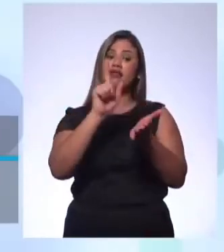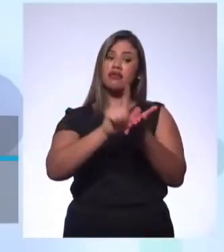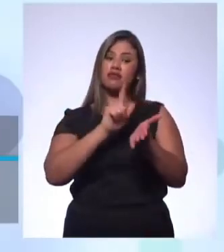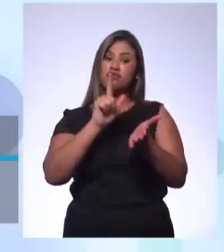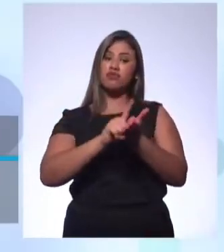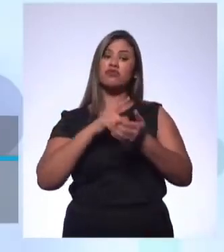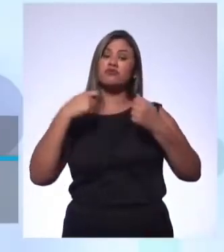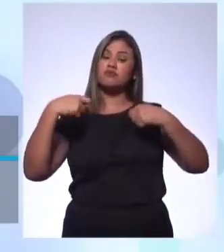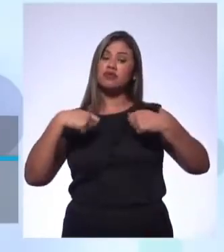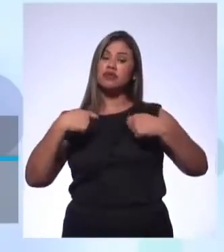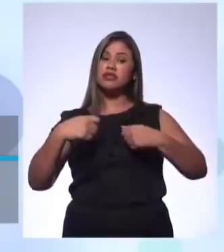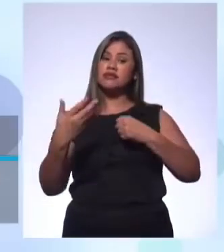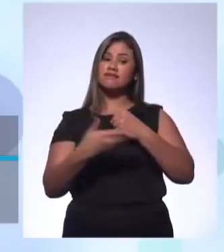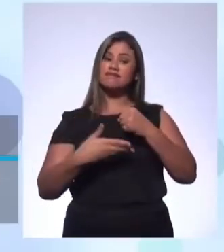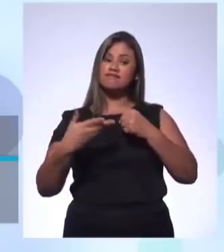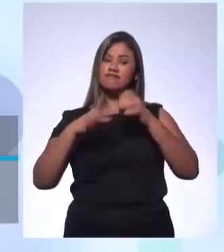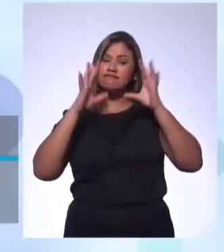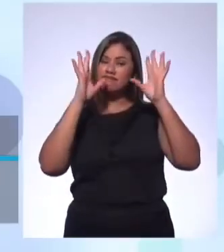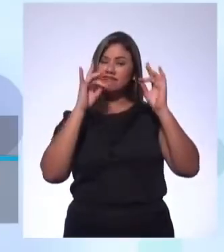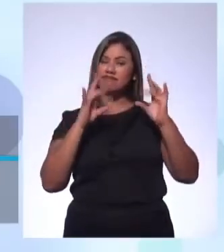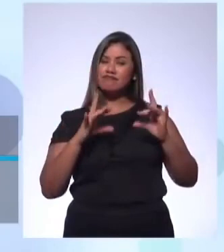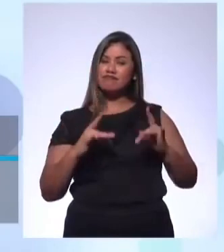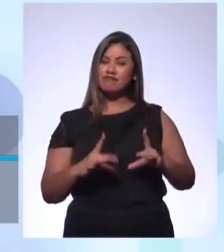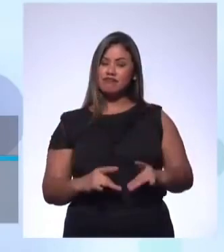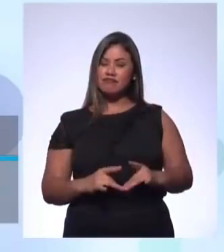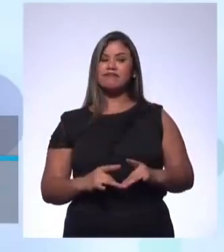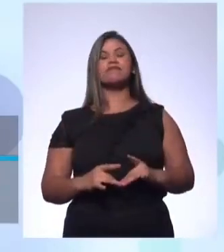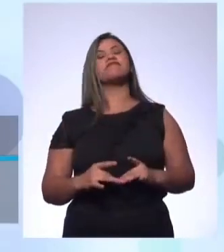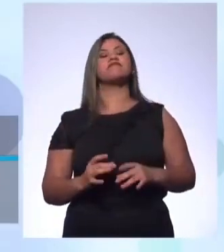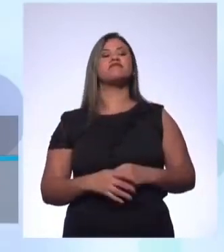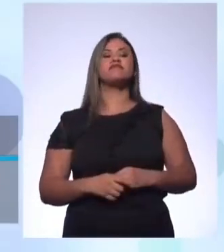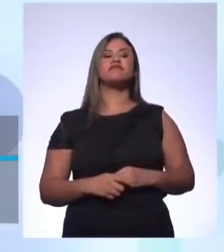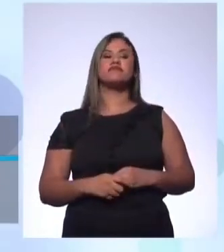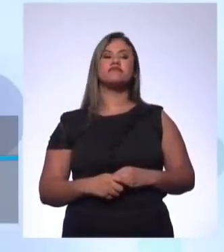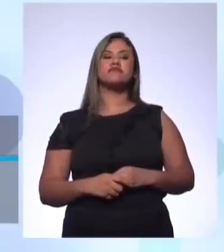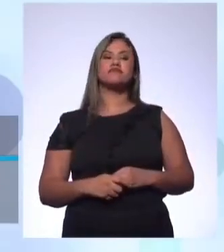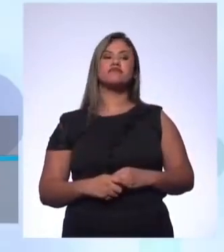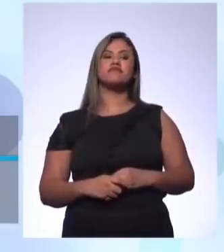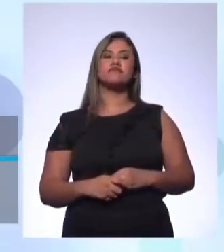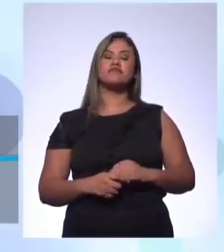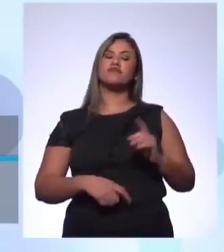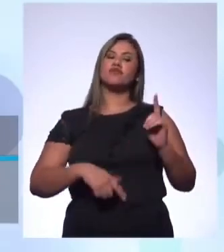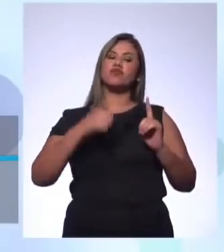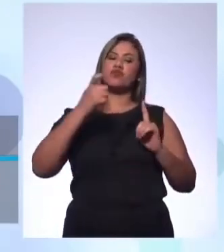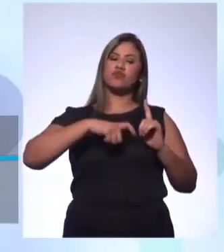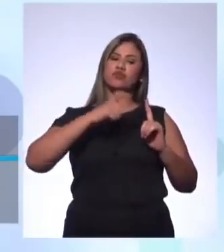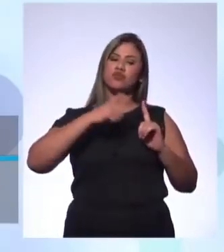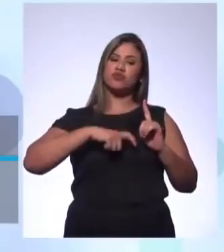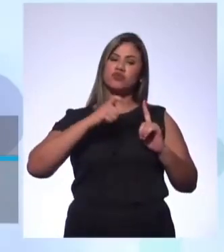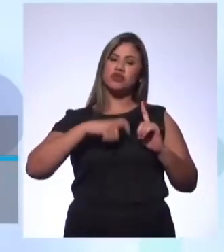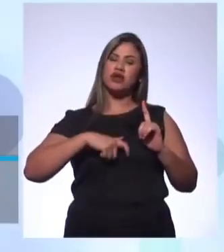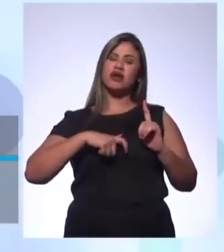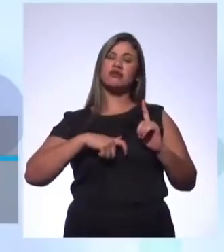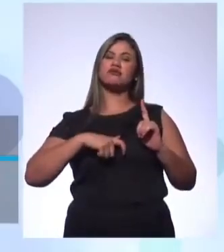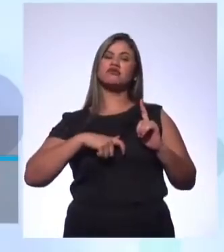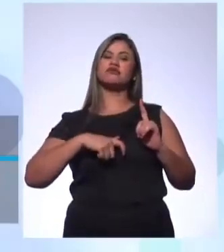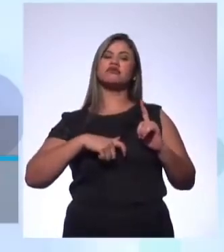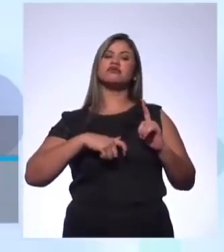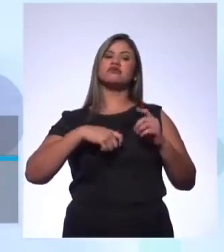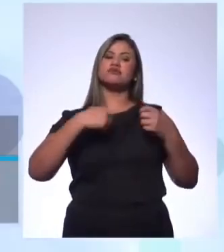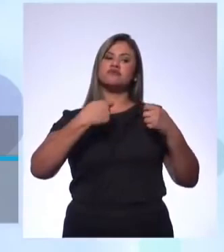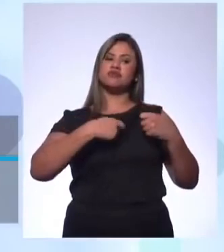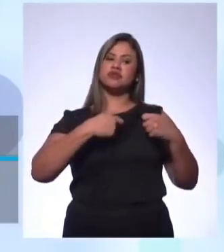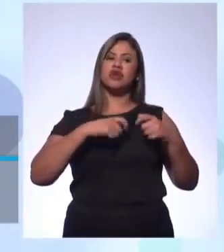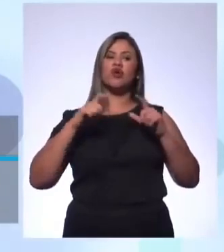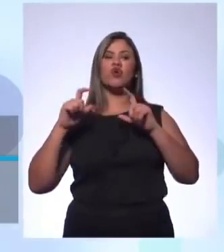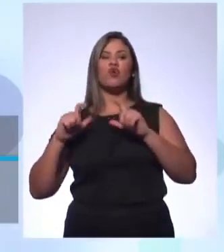de alguma forma, o texto tem que ser trabalhado, ou tem que ter o personagem tem que ter uma função estética,